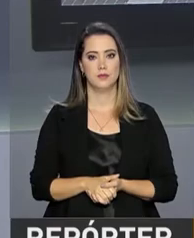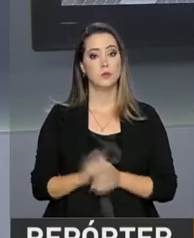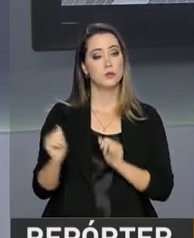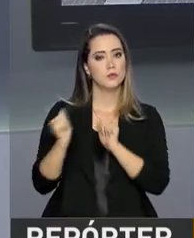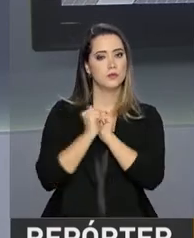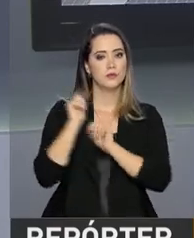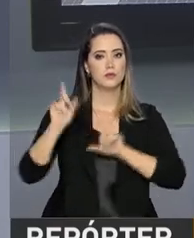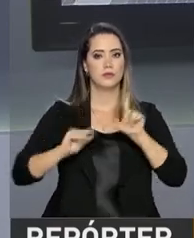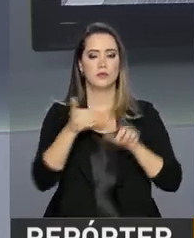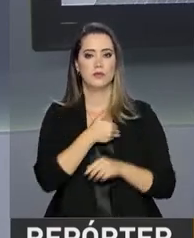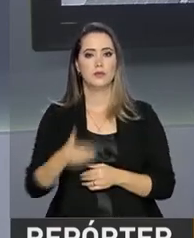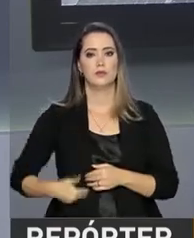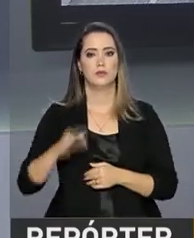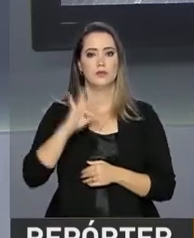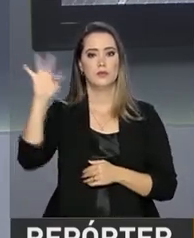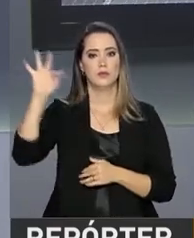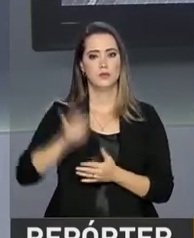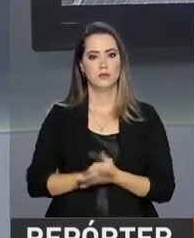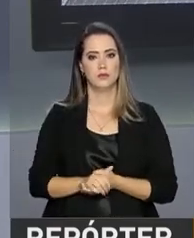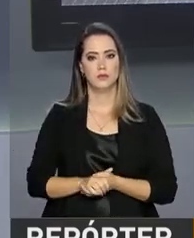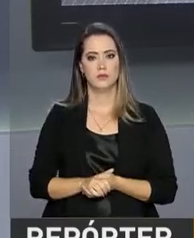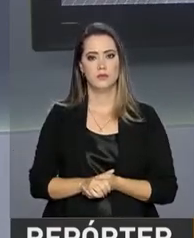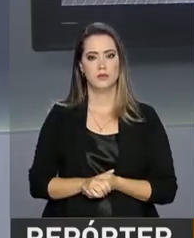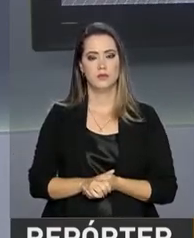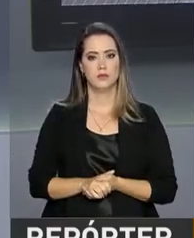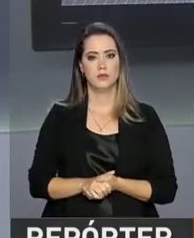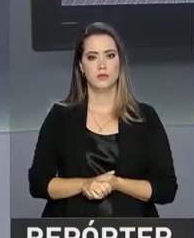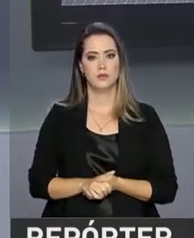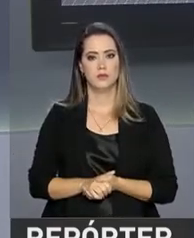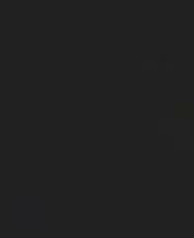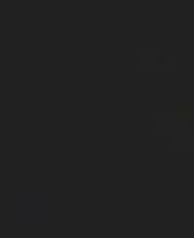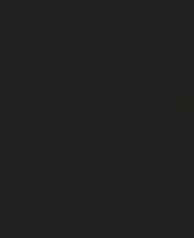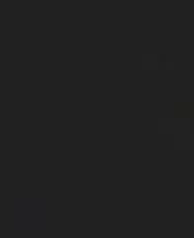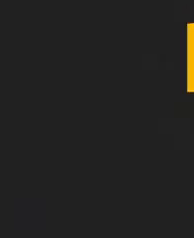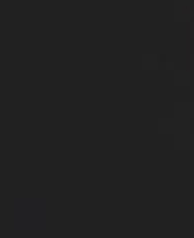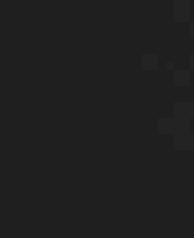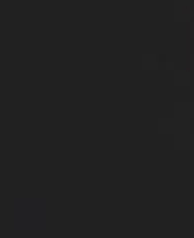internet continue com a gente na nbr a tv do governo federal